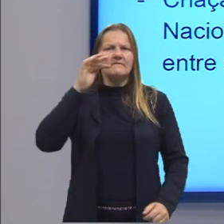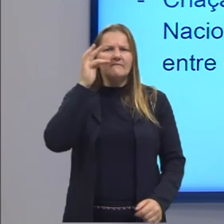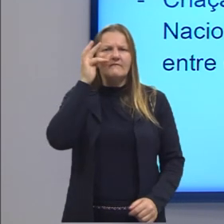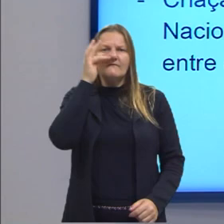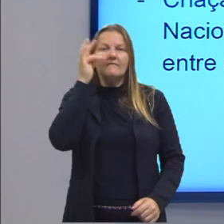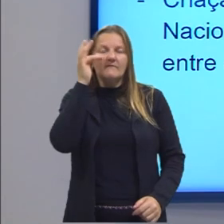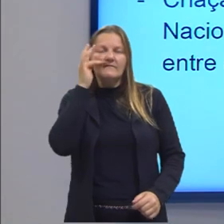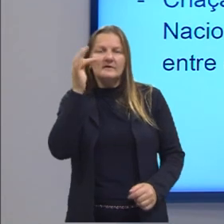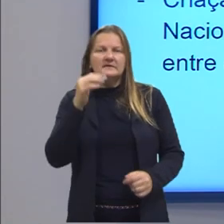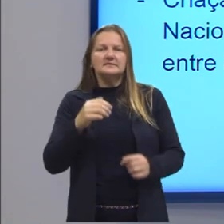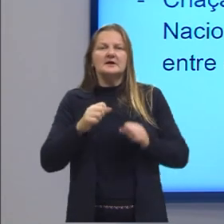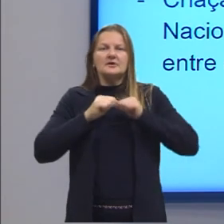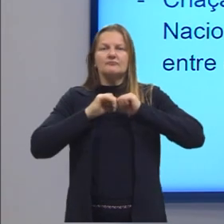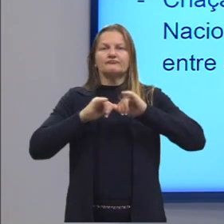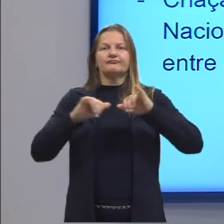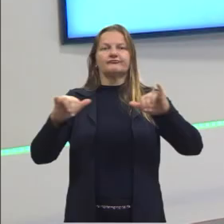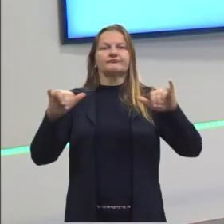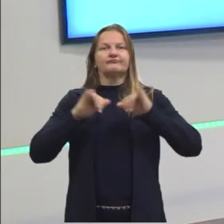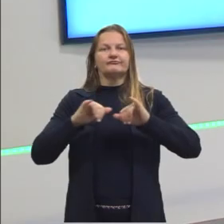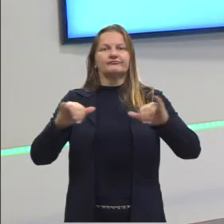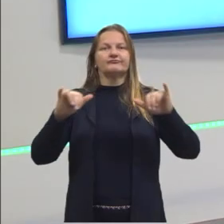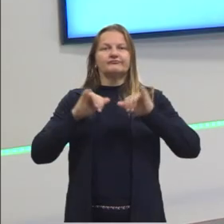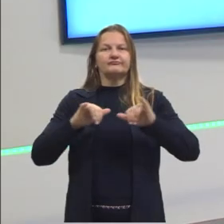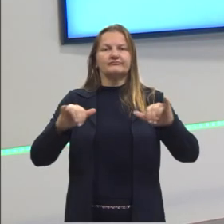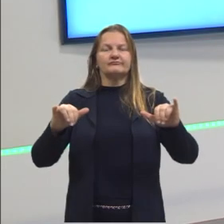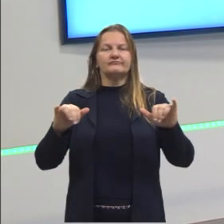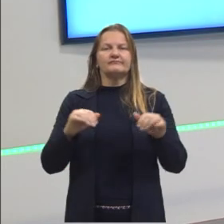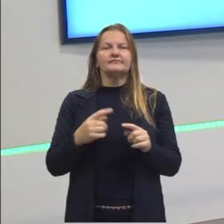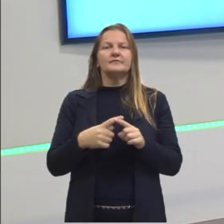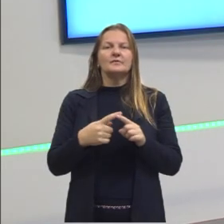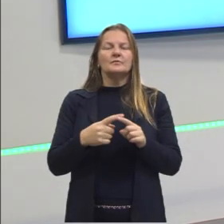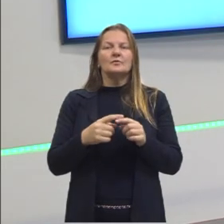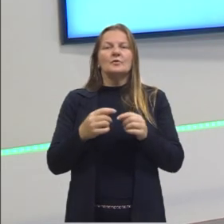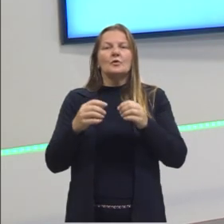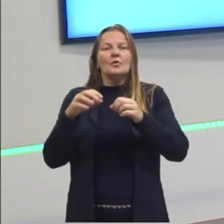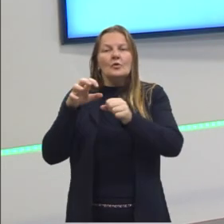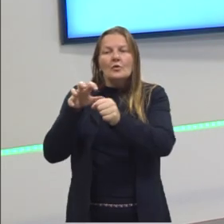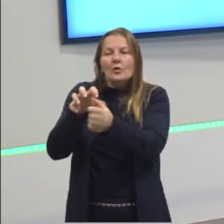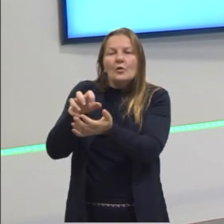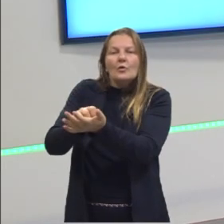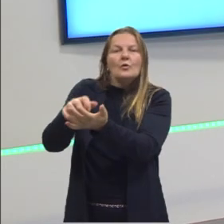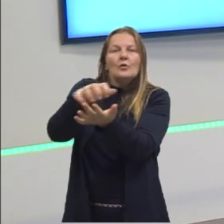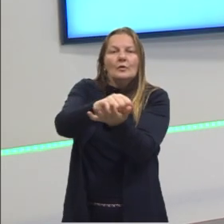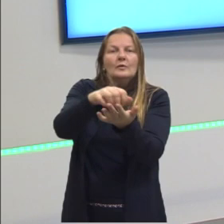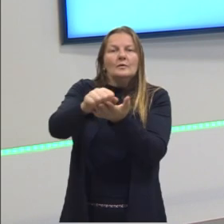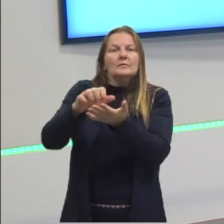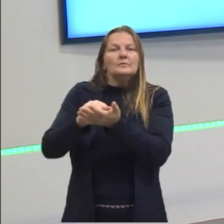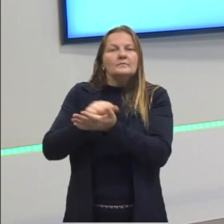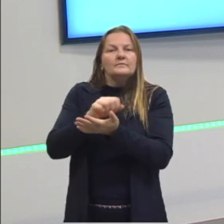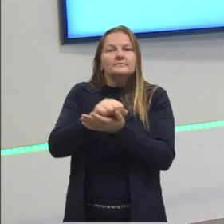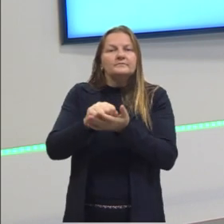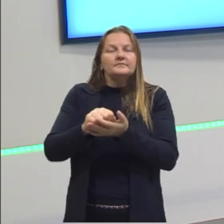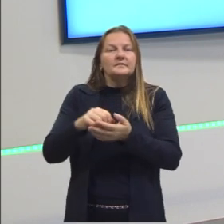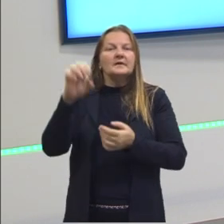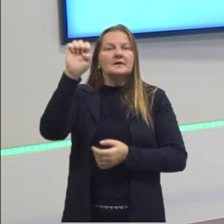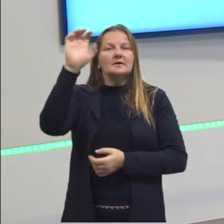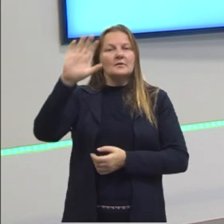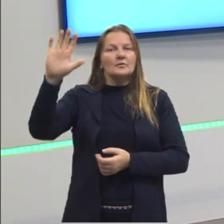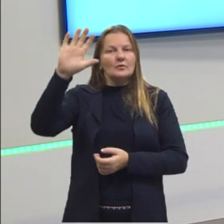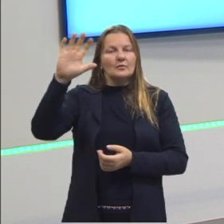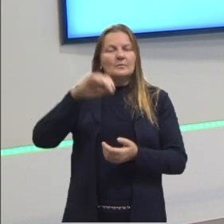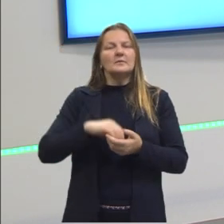a Revolução Francesa para todo o continente Europeu como conquistando militarmente então ele começa a